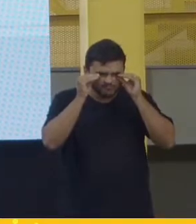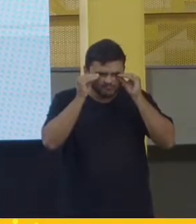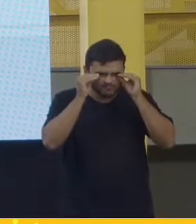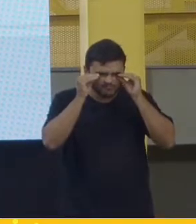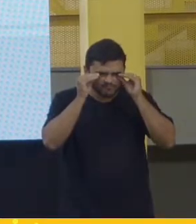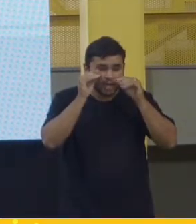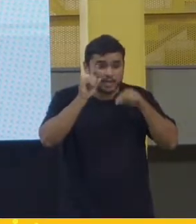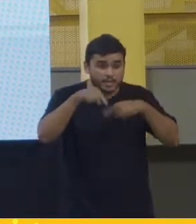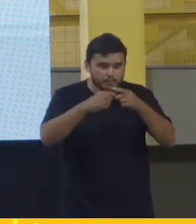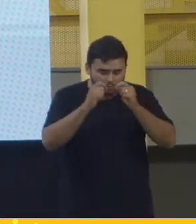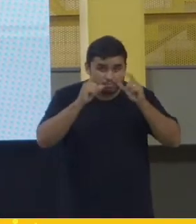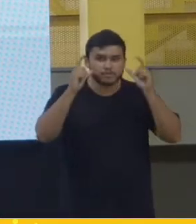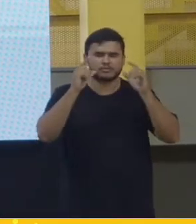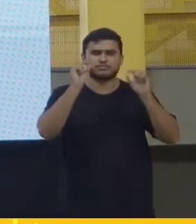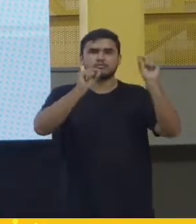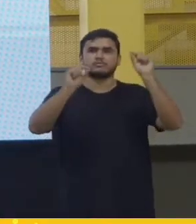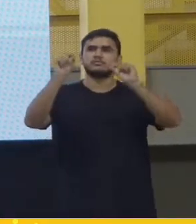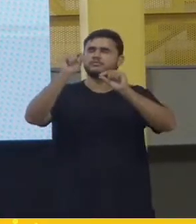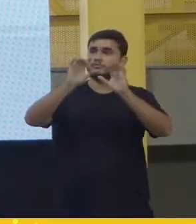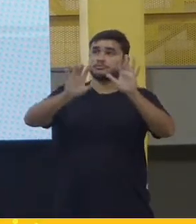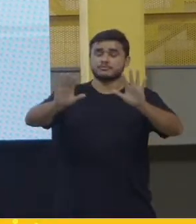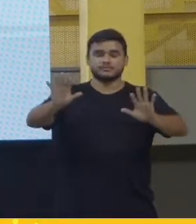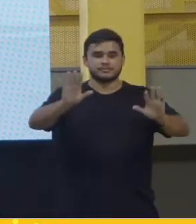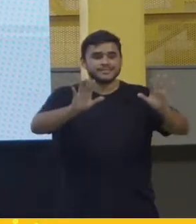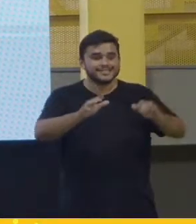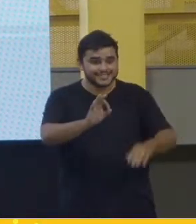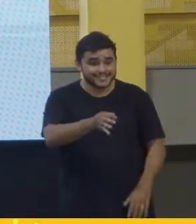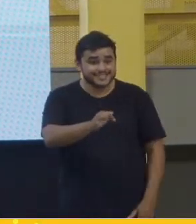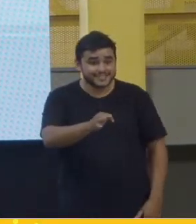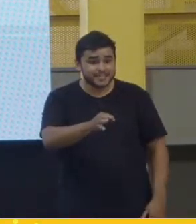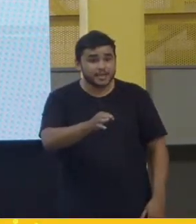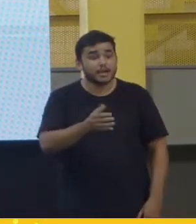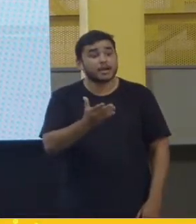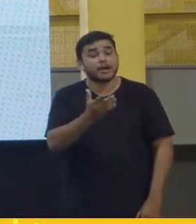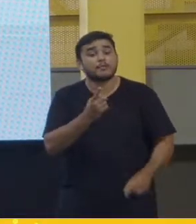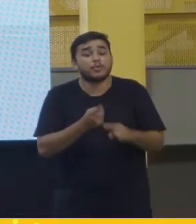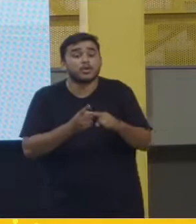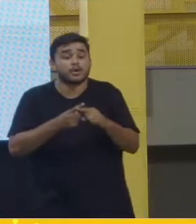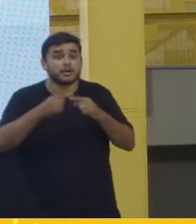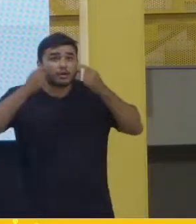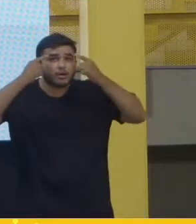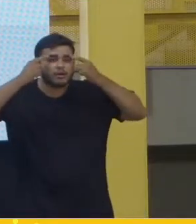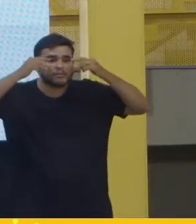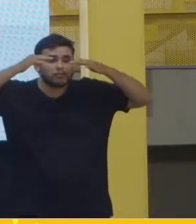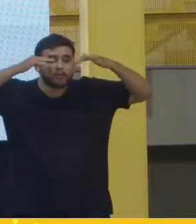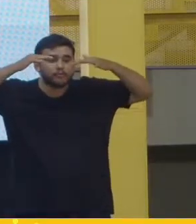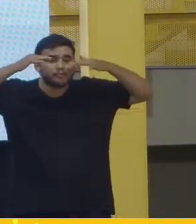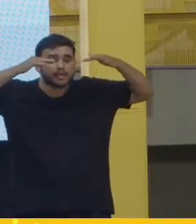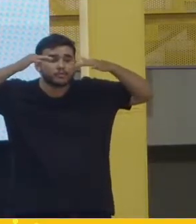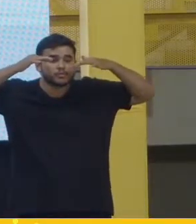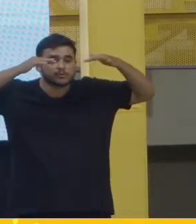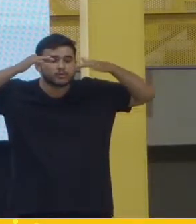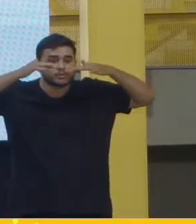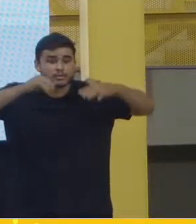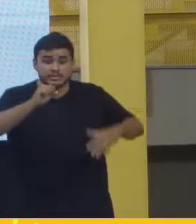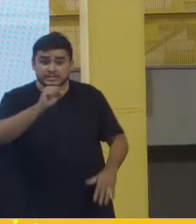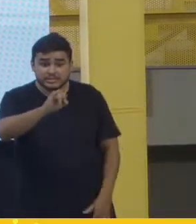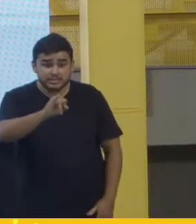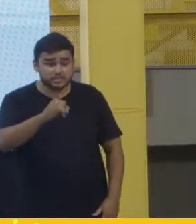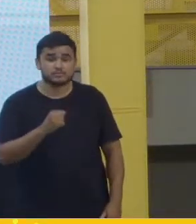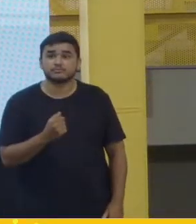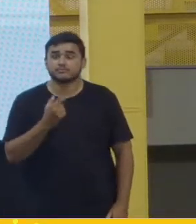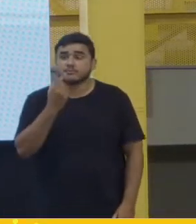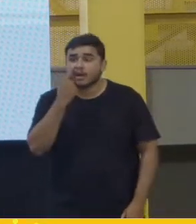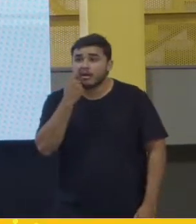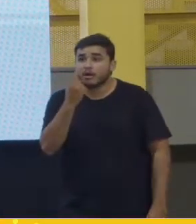Primeiro, os bichinhos que você vê é porque existem movimentos acontecendo na sua retina. Você tem